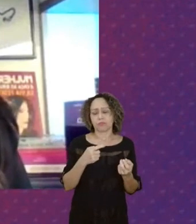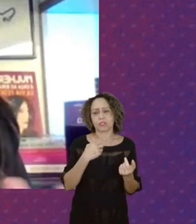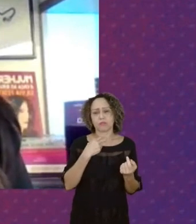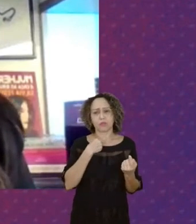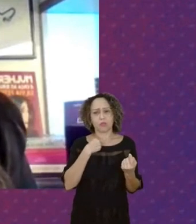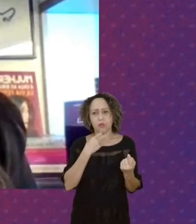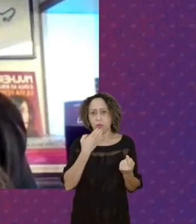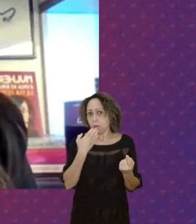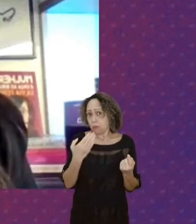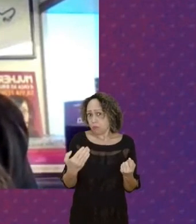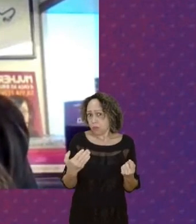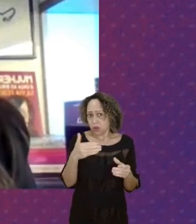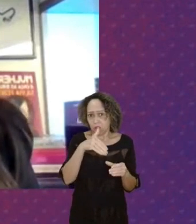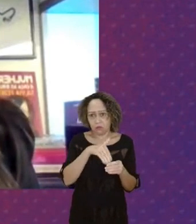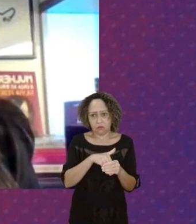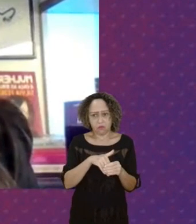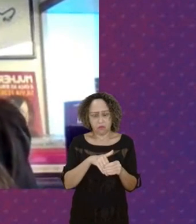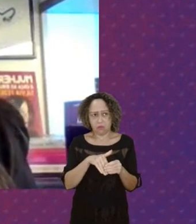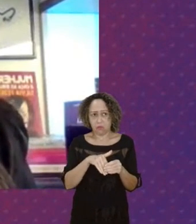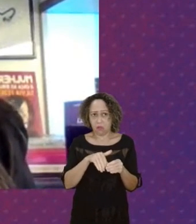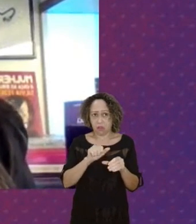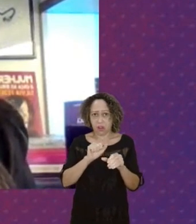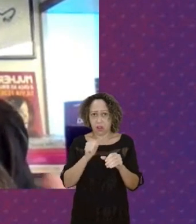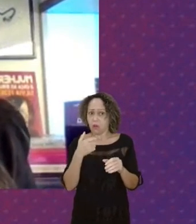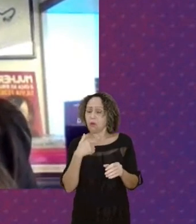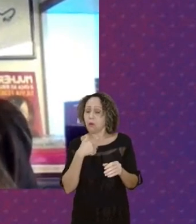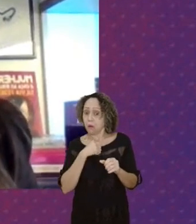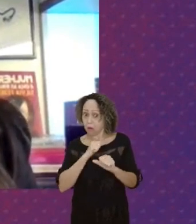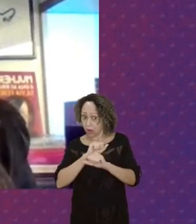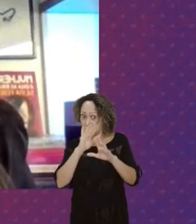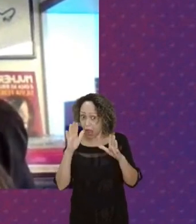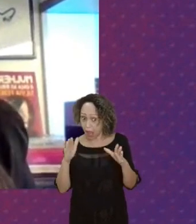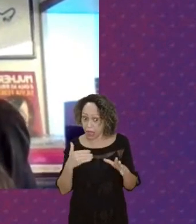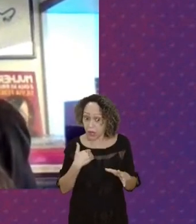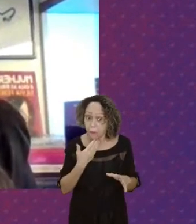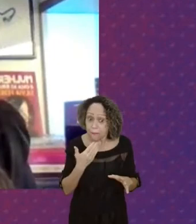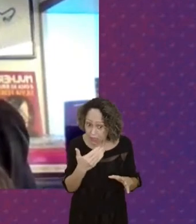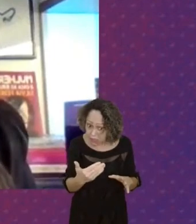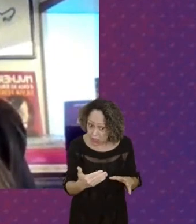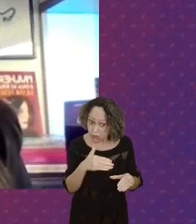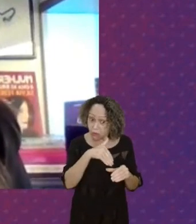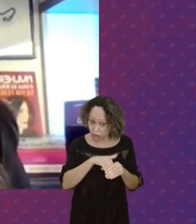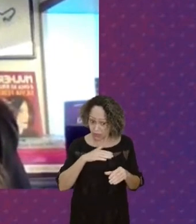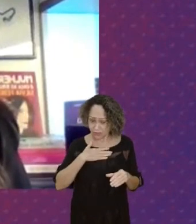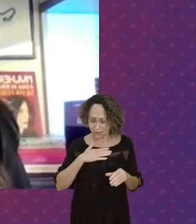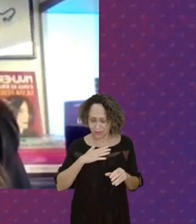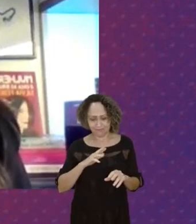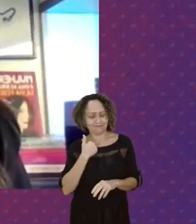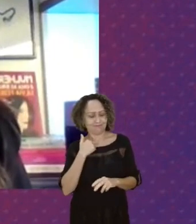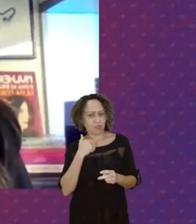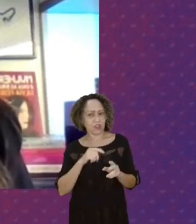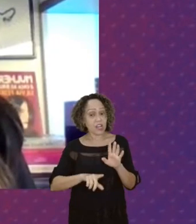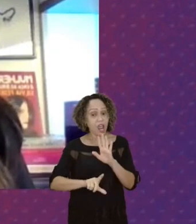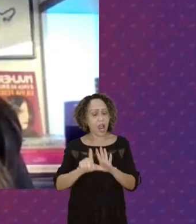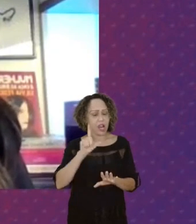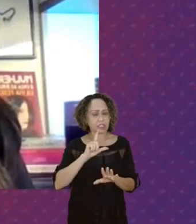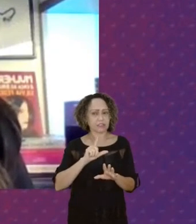pedir voto de forma explícita, falar, eu estou pedindo seu voto, isso não pode fazer. Então, e também não se